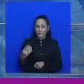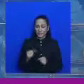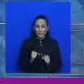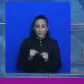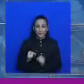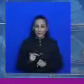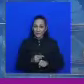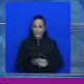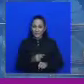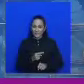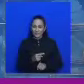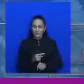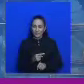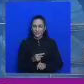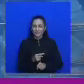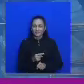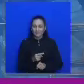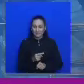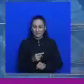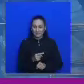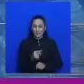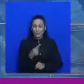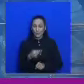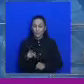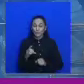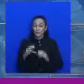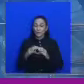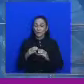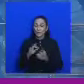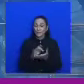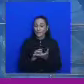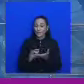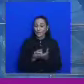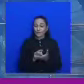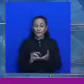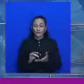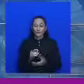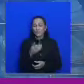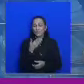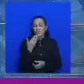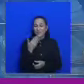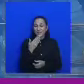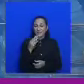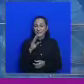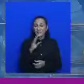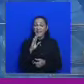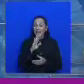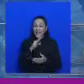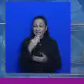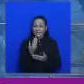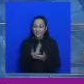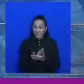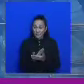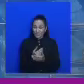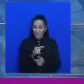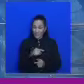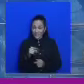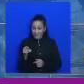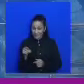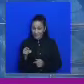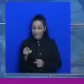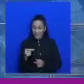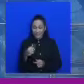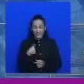E pode ser agora a 15ª bola da Loto Fácil. Acredite daí que a gente sorteia